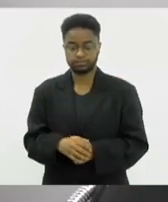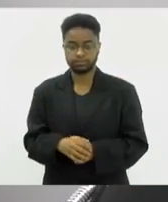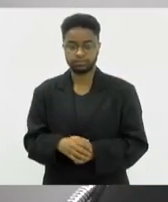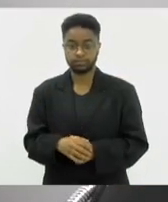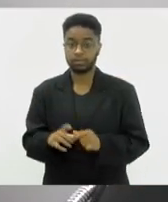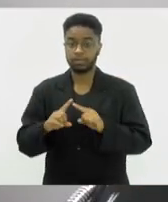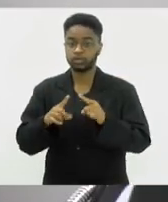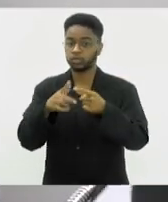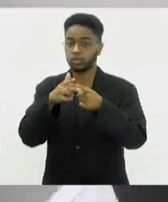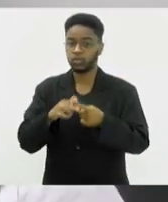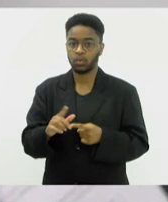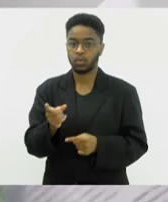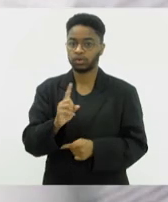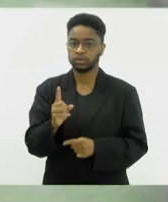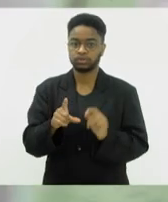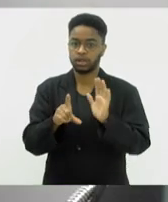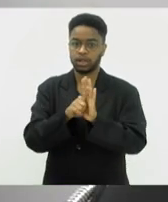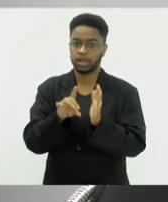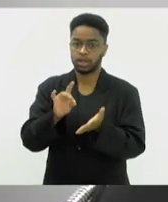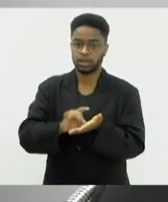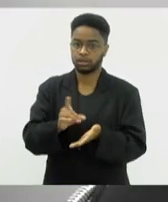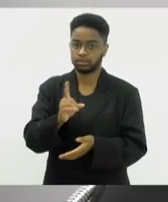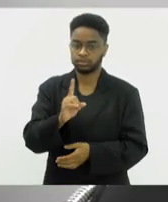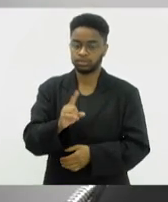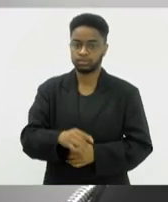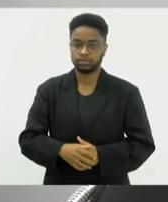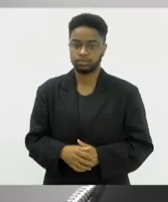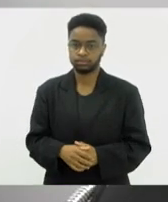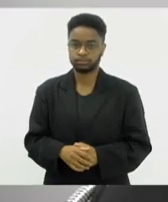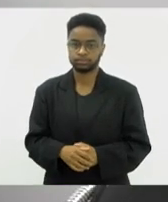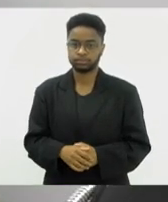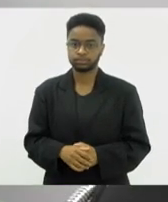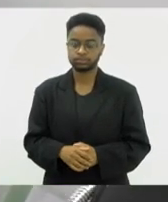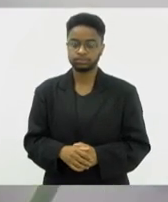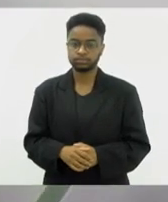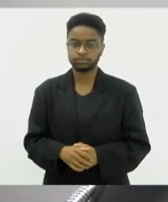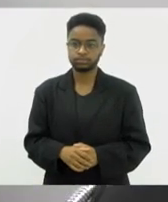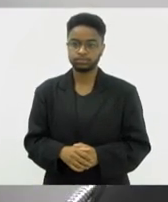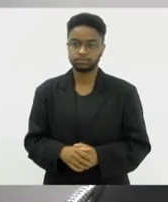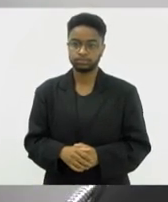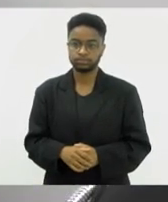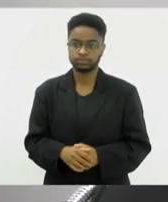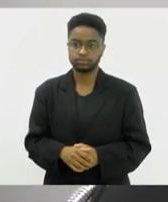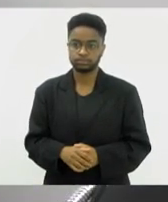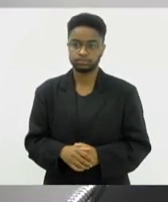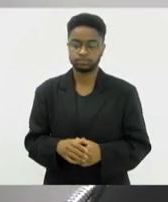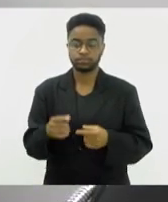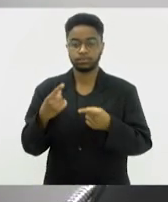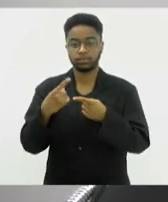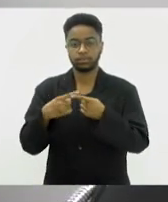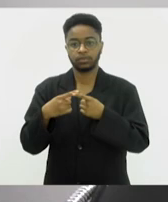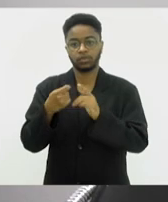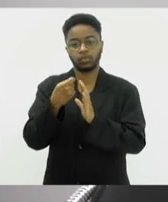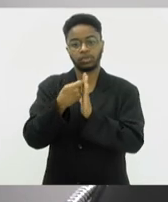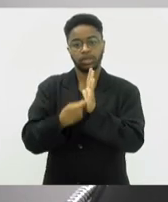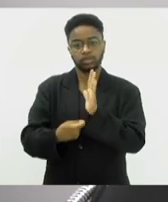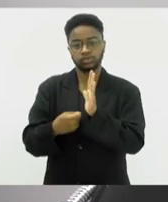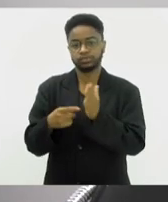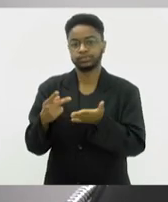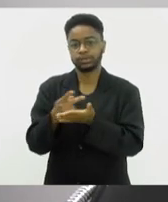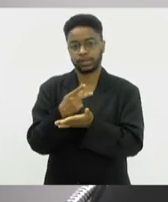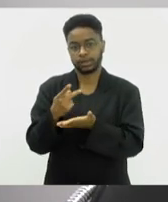mas não corrigiu a lei original. Porque a própria disposição da lei está errada.